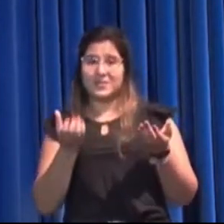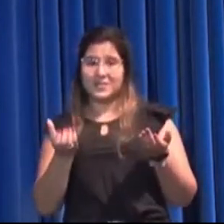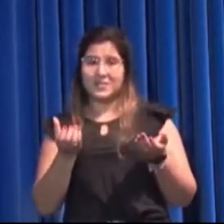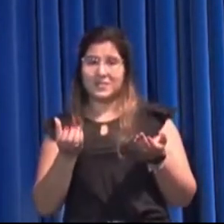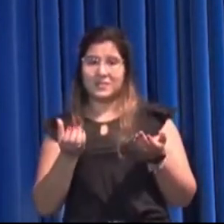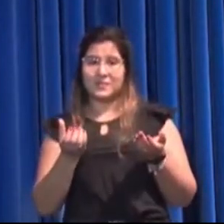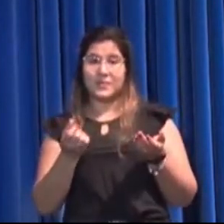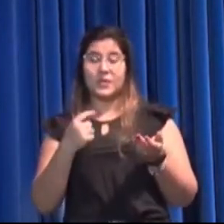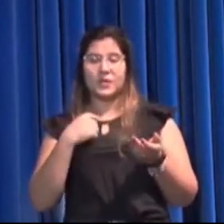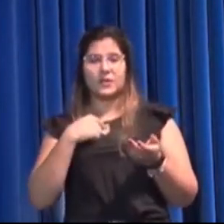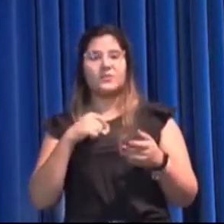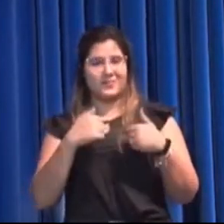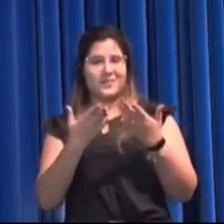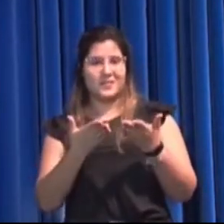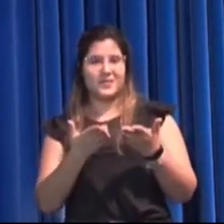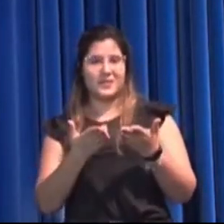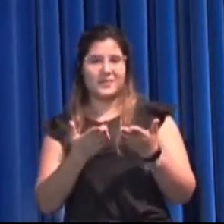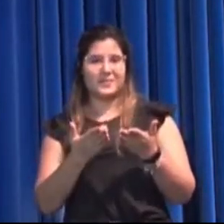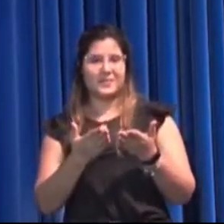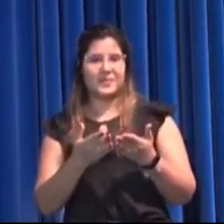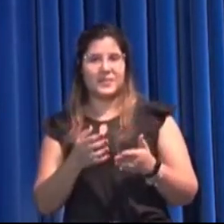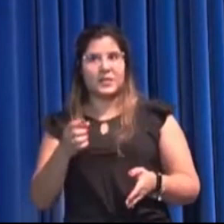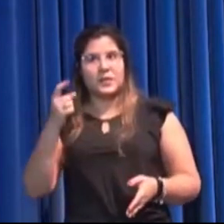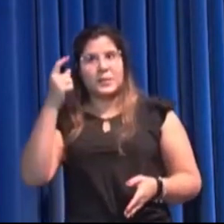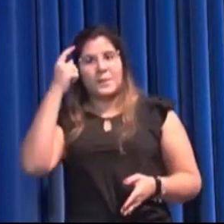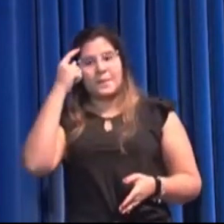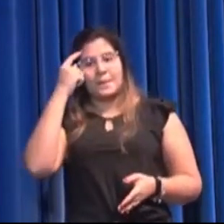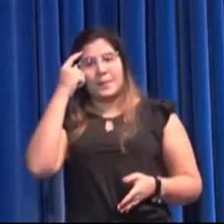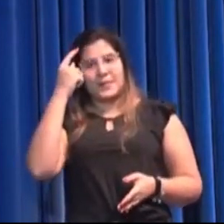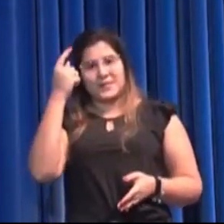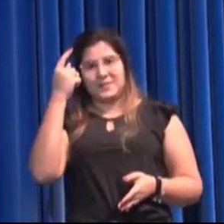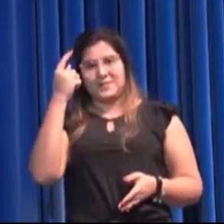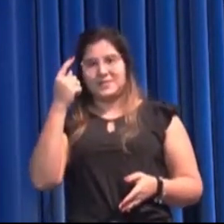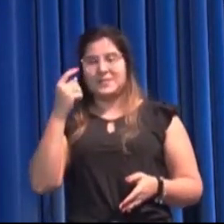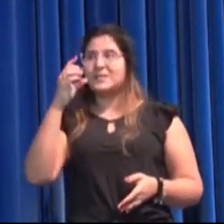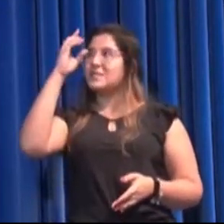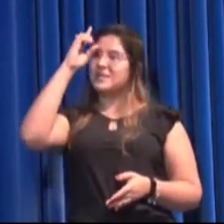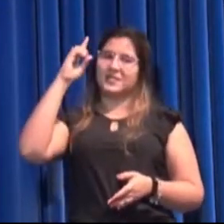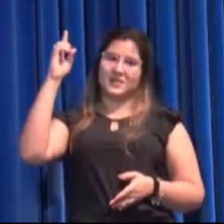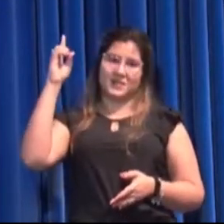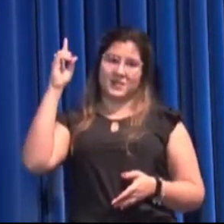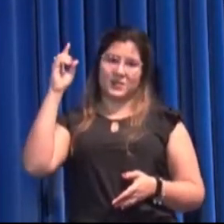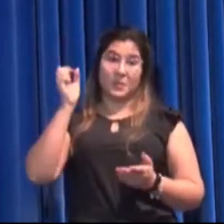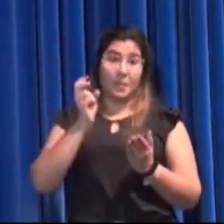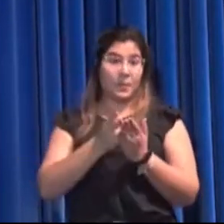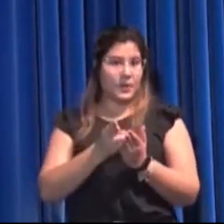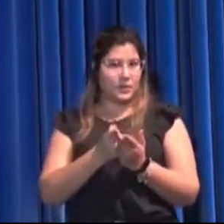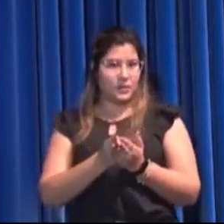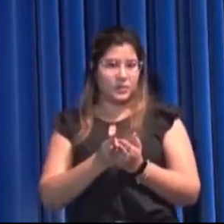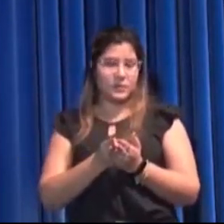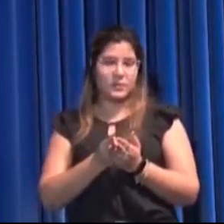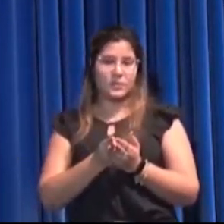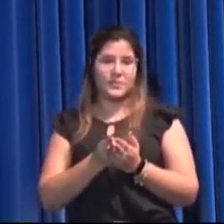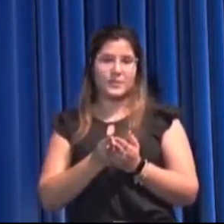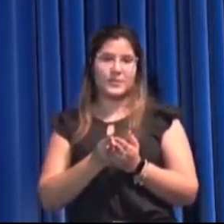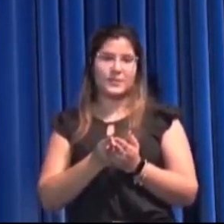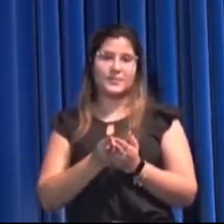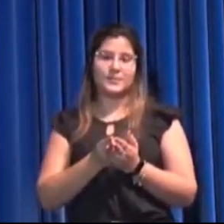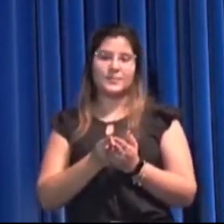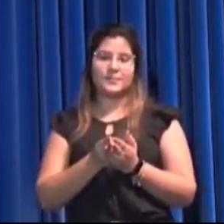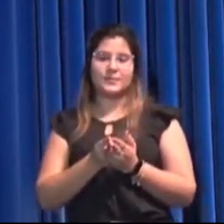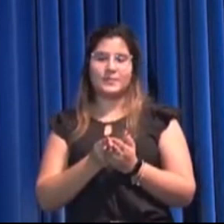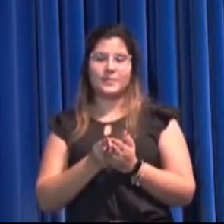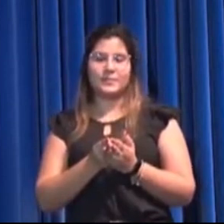Meus irmãos, imagina Deus, que é o mesmo, que